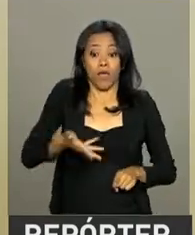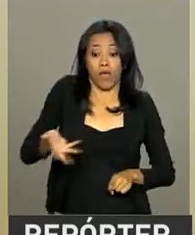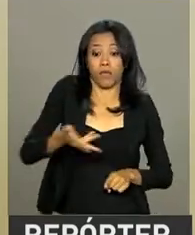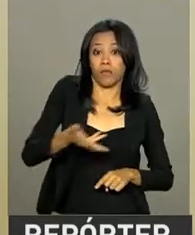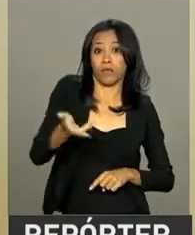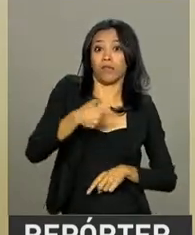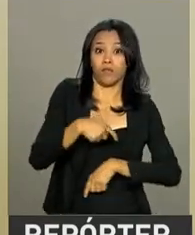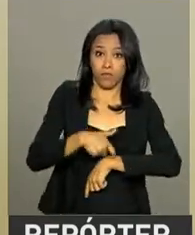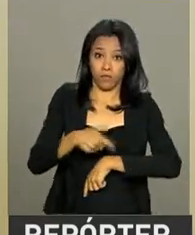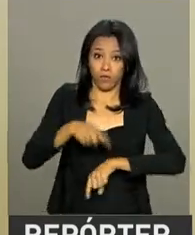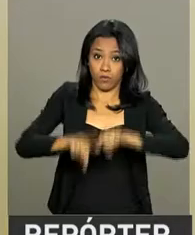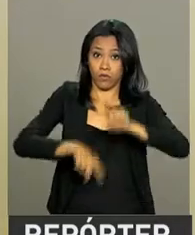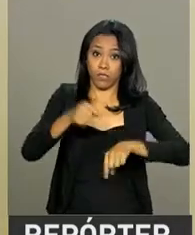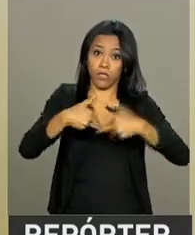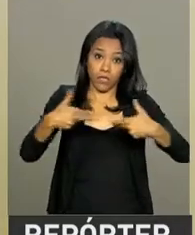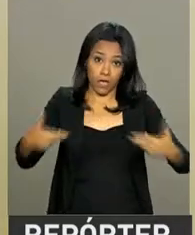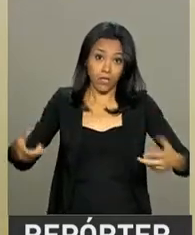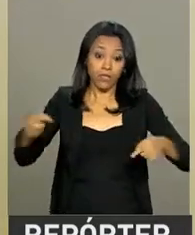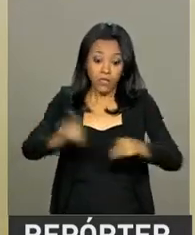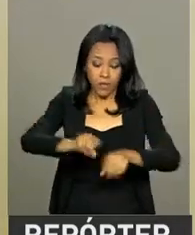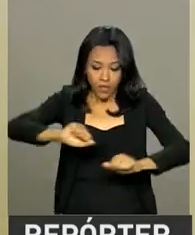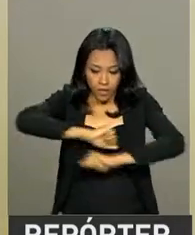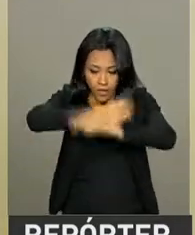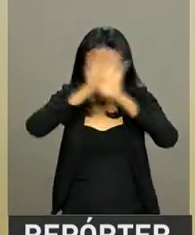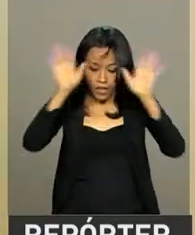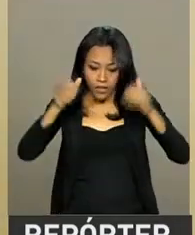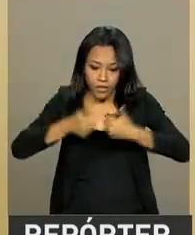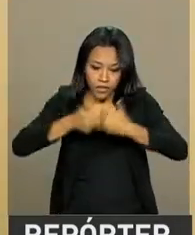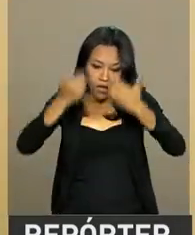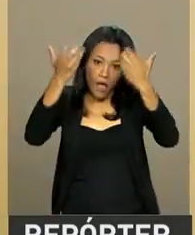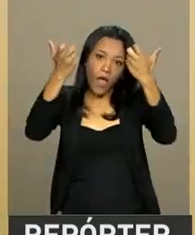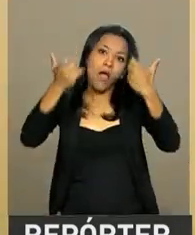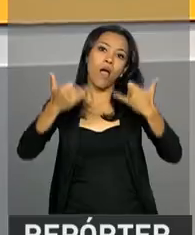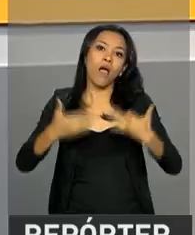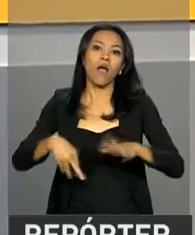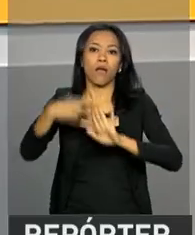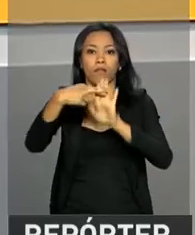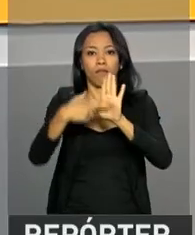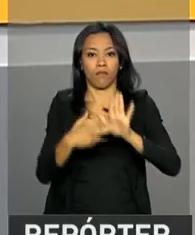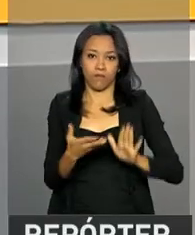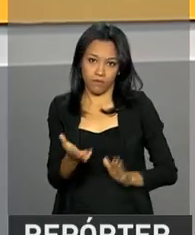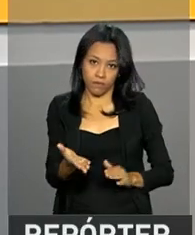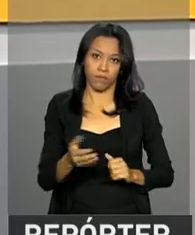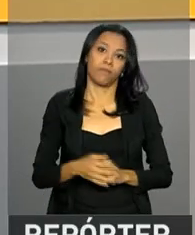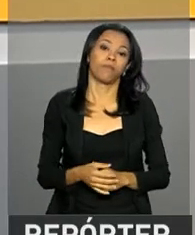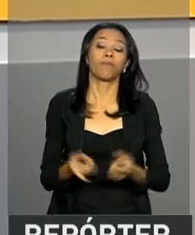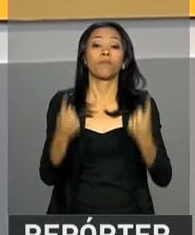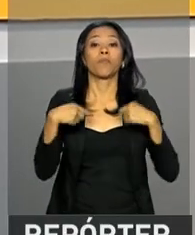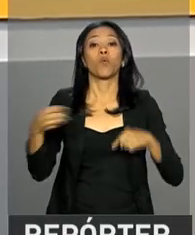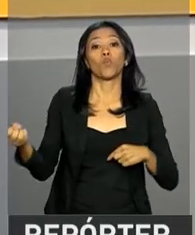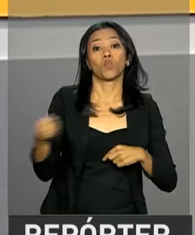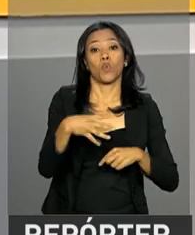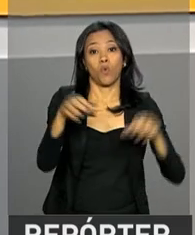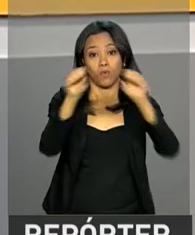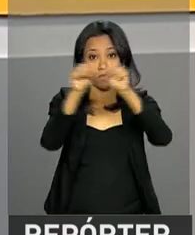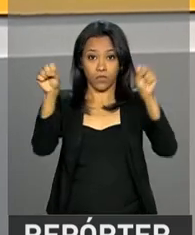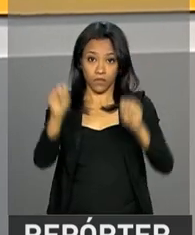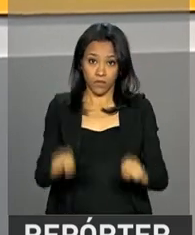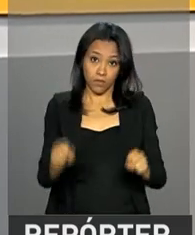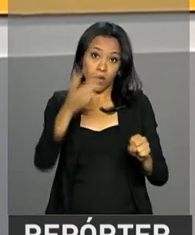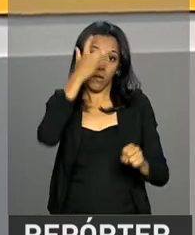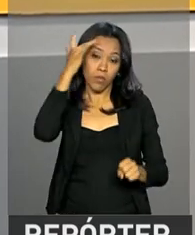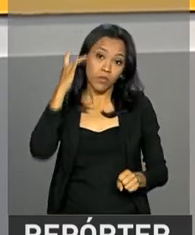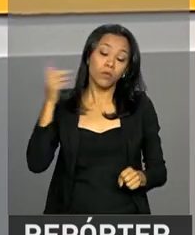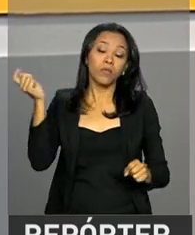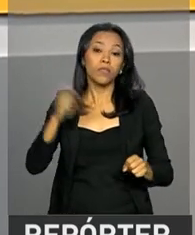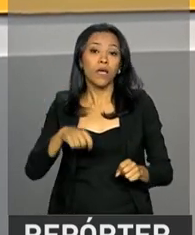fluxo e mais transparência e simplificação para o usuário. Com o novo sistema, o cliente vai poder acompanhar o